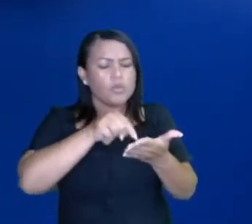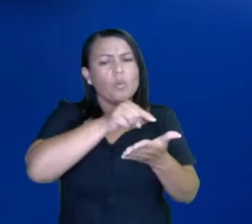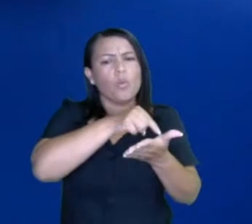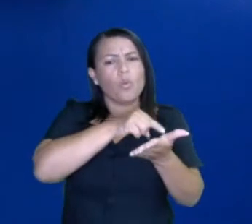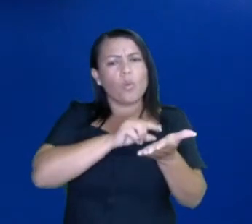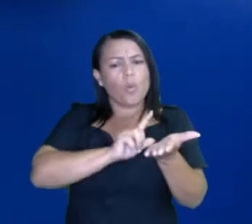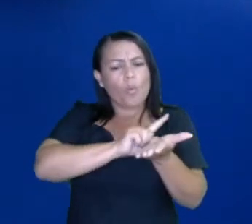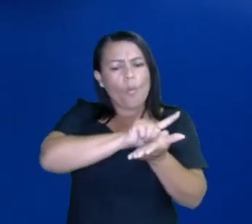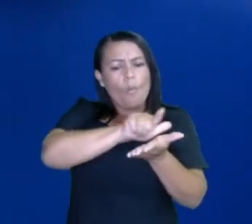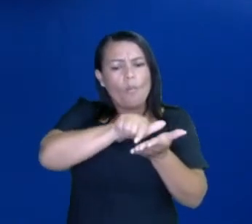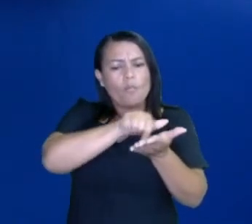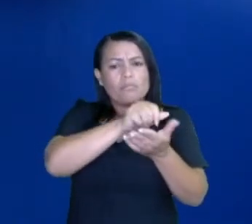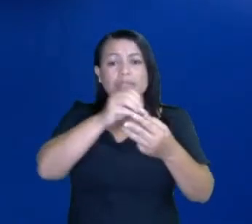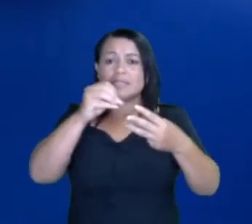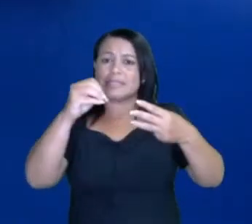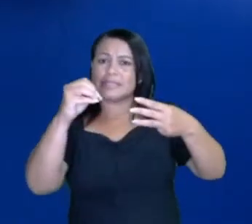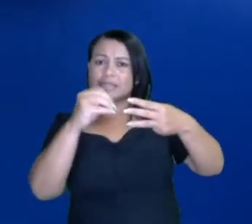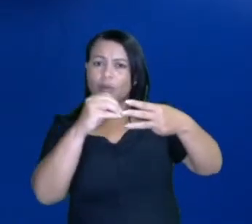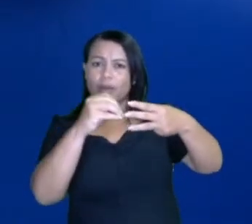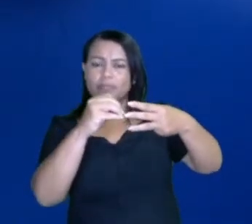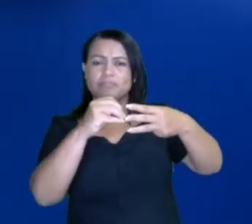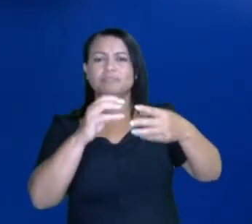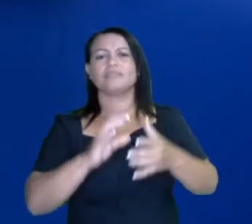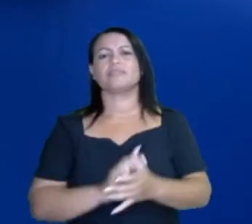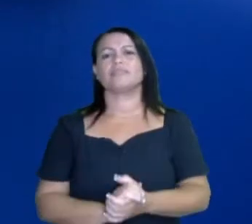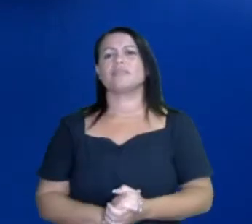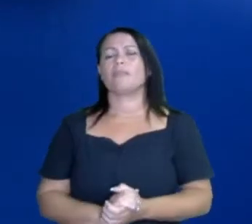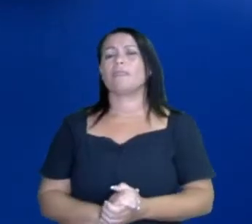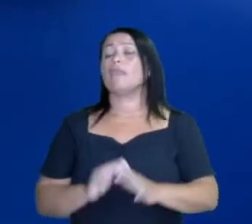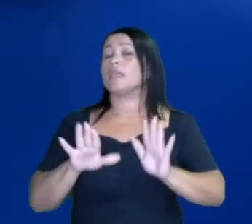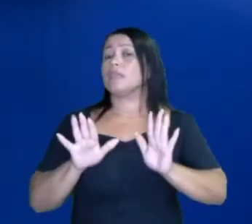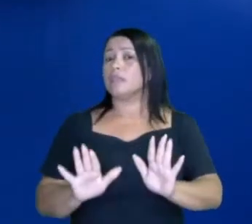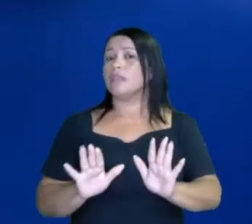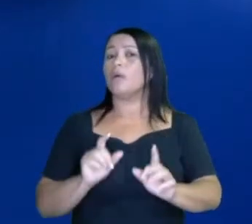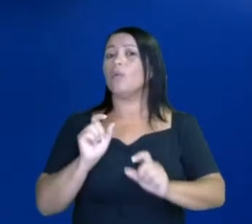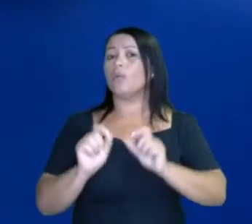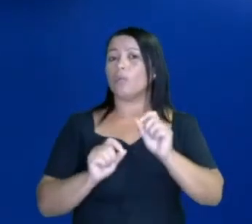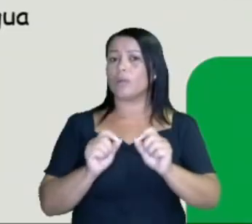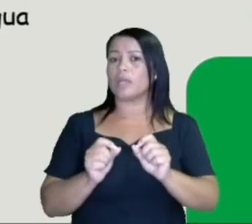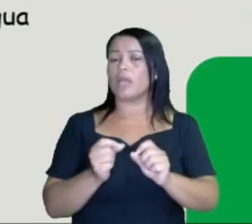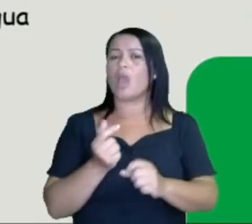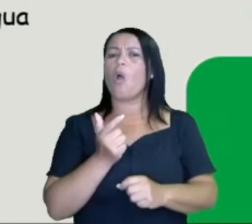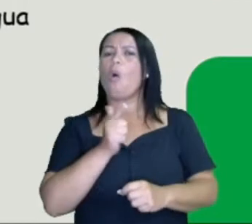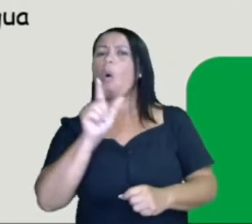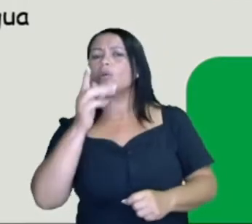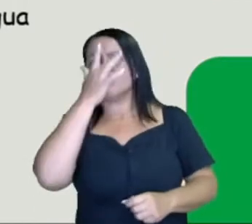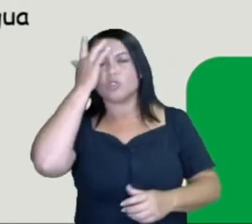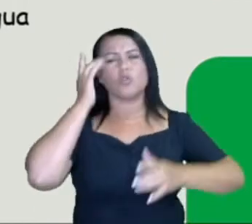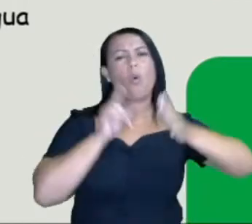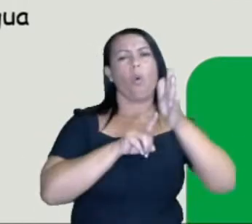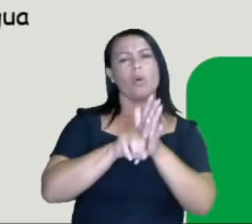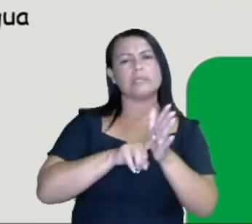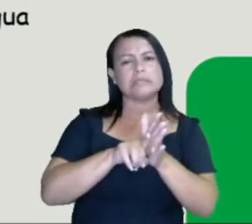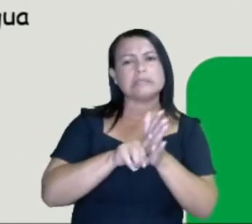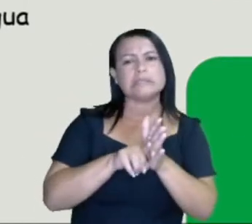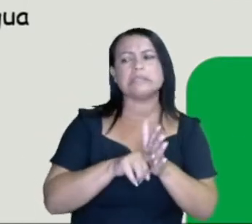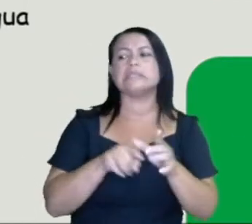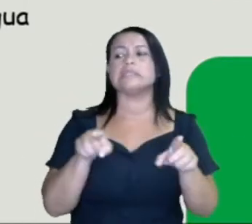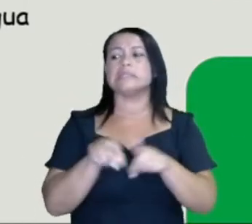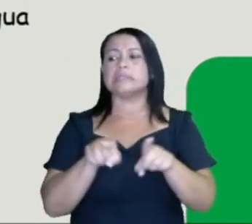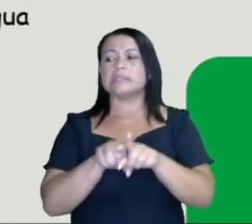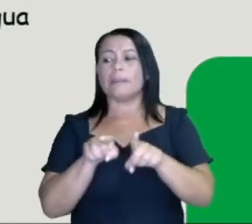vazio de célula ou de célula. A partir de então, outros cientistas, como o Anton